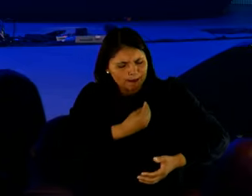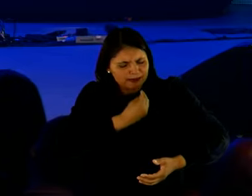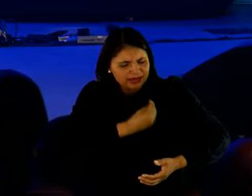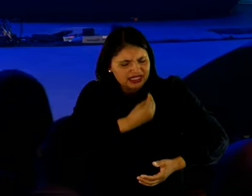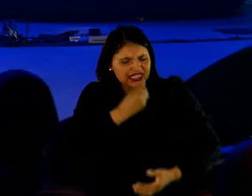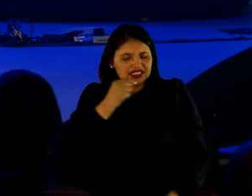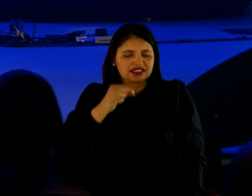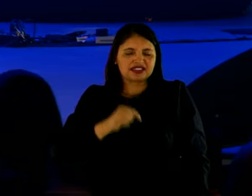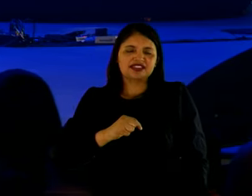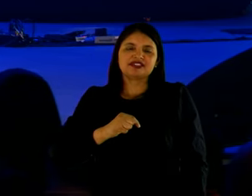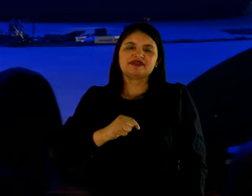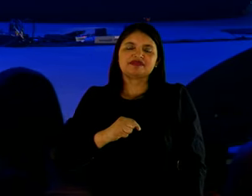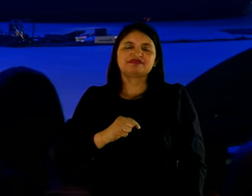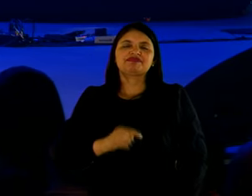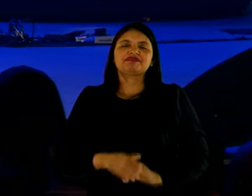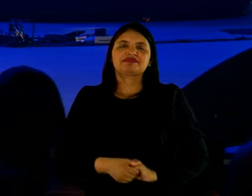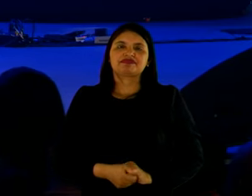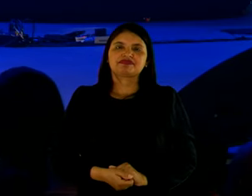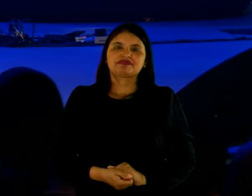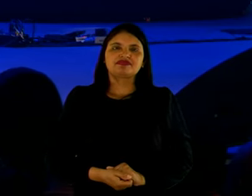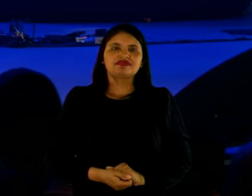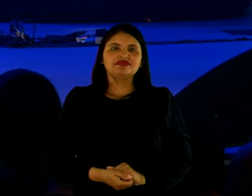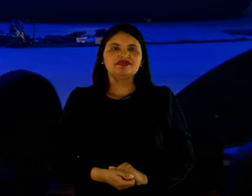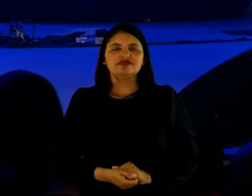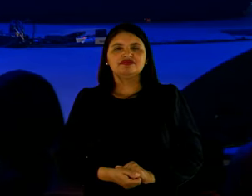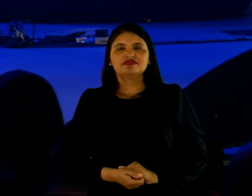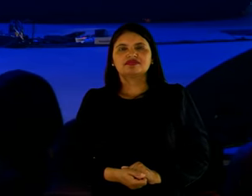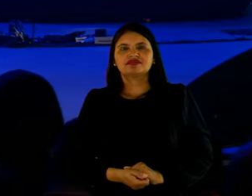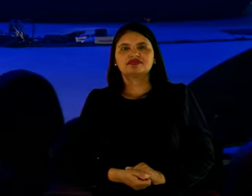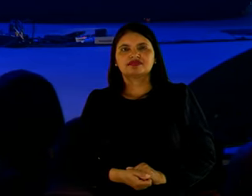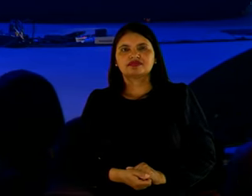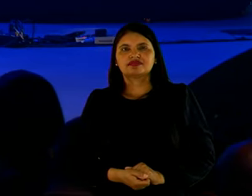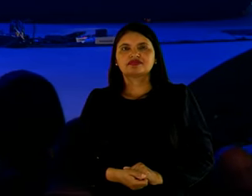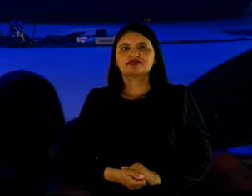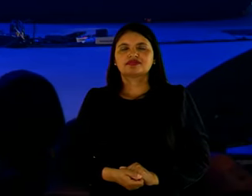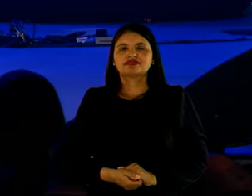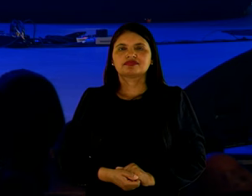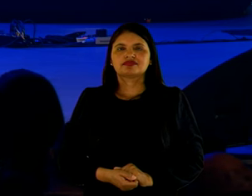apaixonado por escola bíblica, eu me convertir numa escola bíblica.